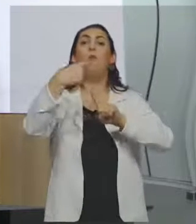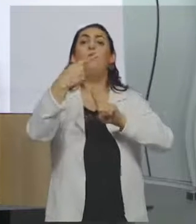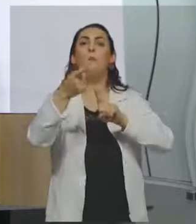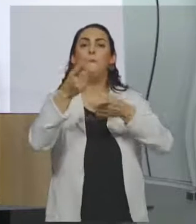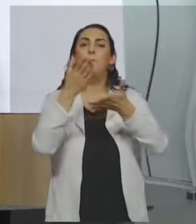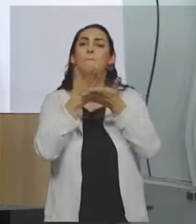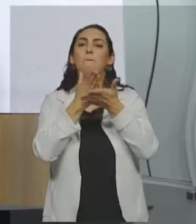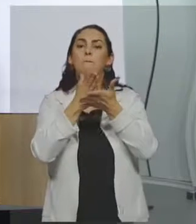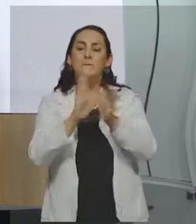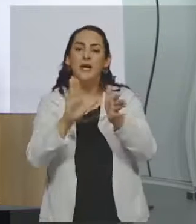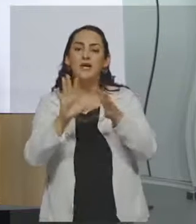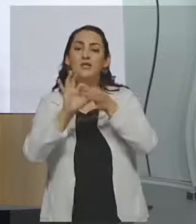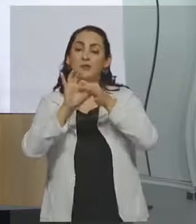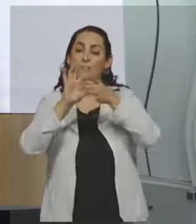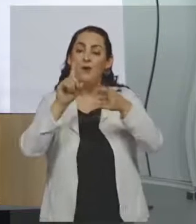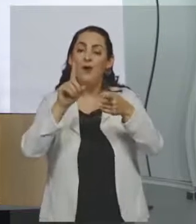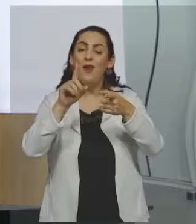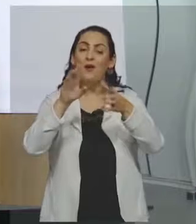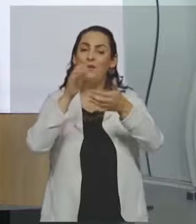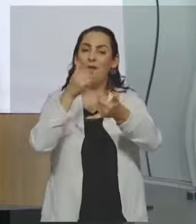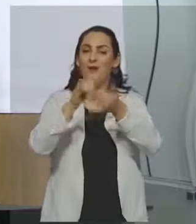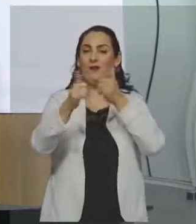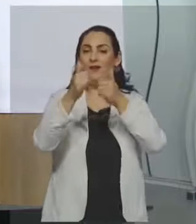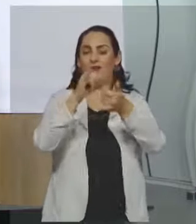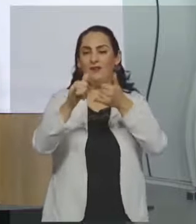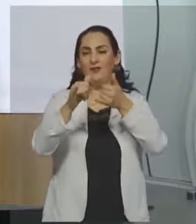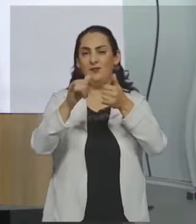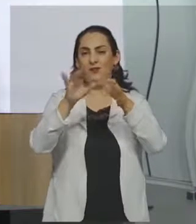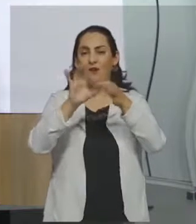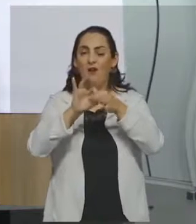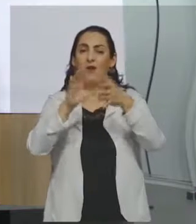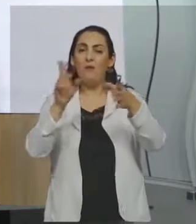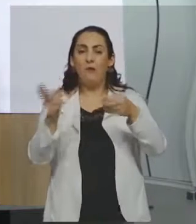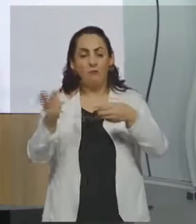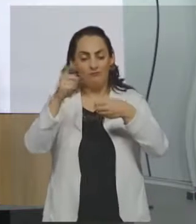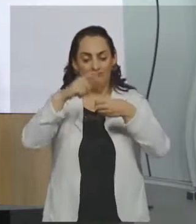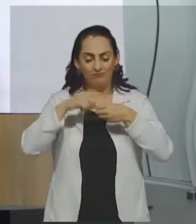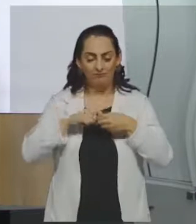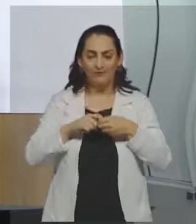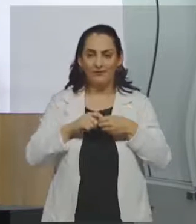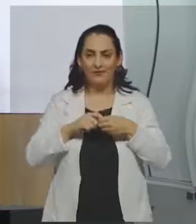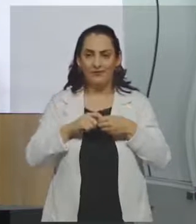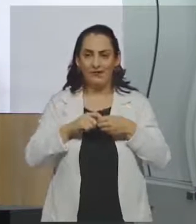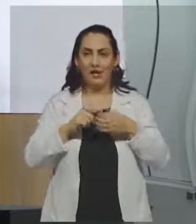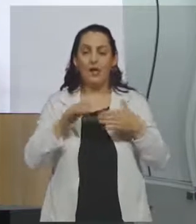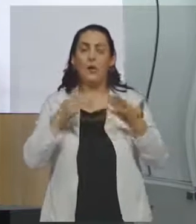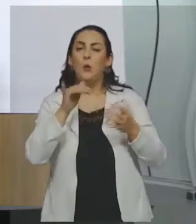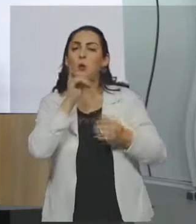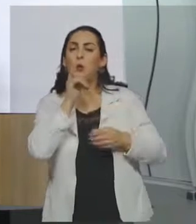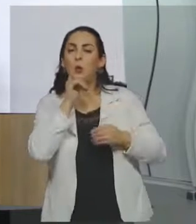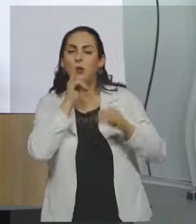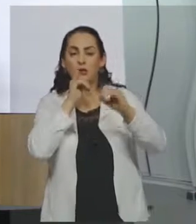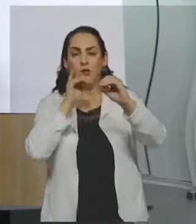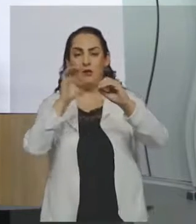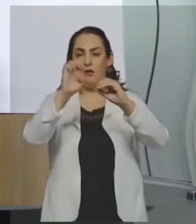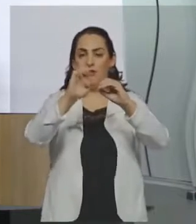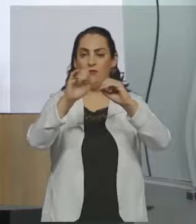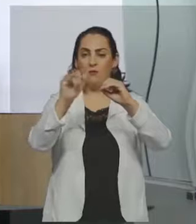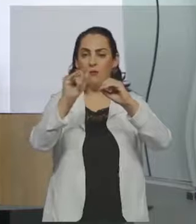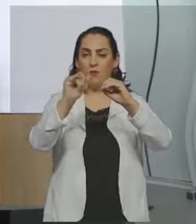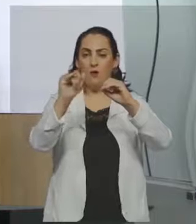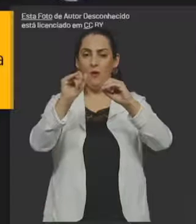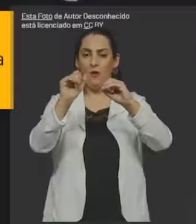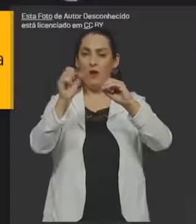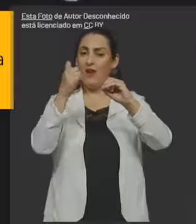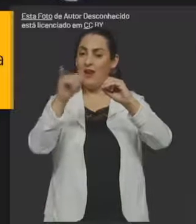vai liberar essa energia extra e voltar para sua camada de origem. Então, o retorno do elétron se